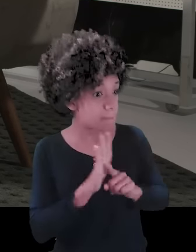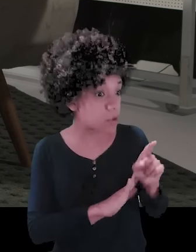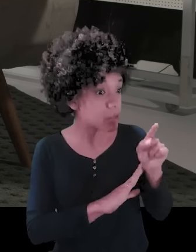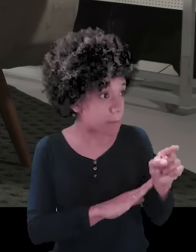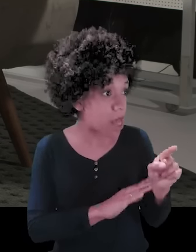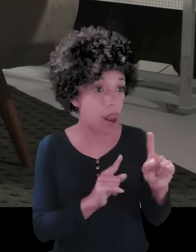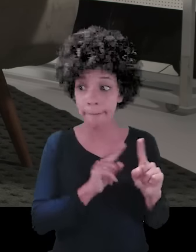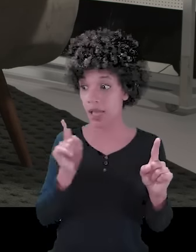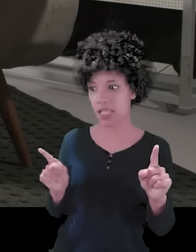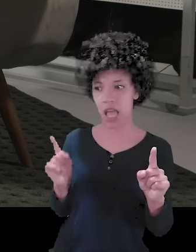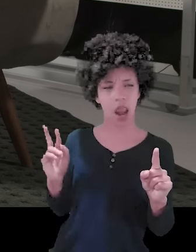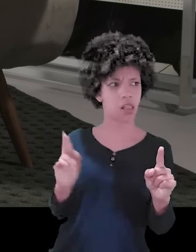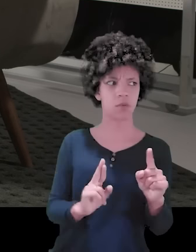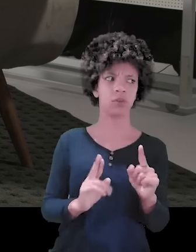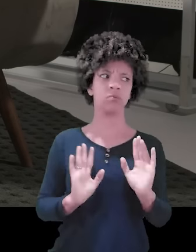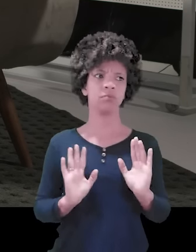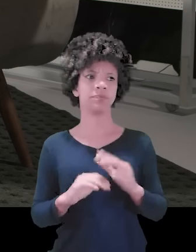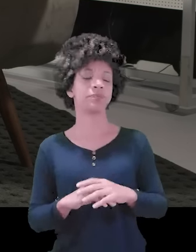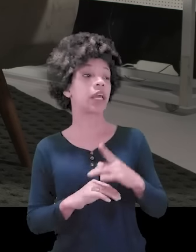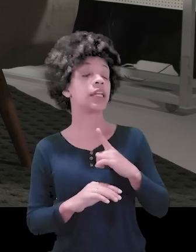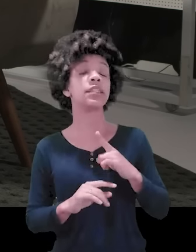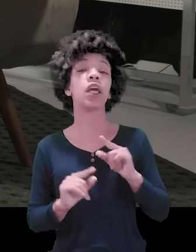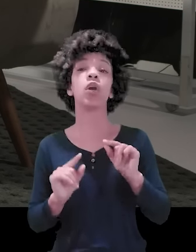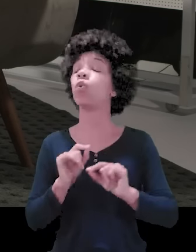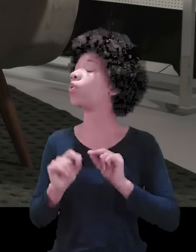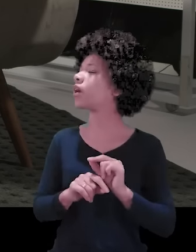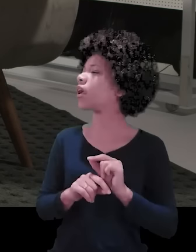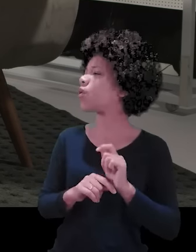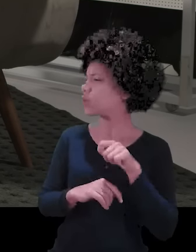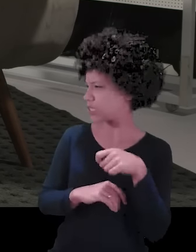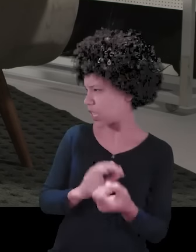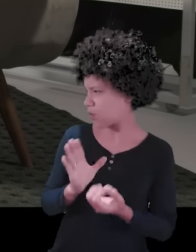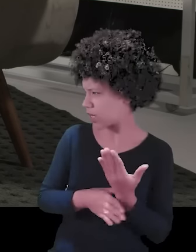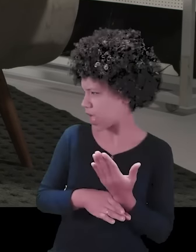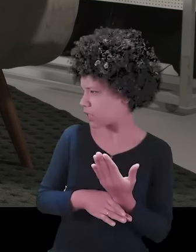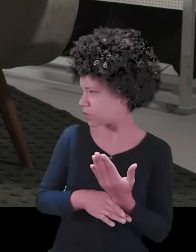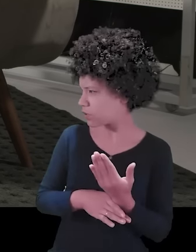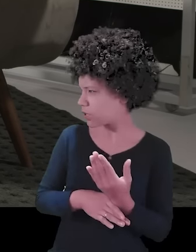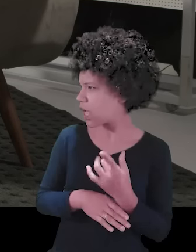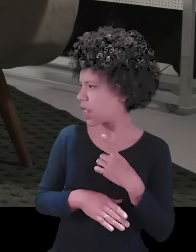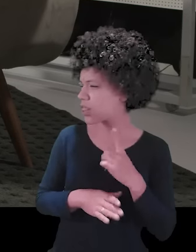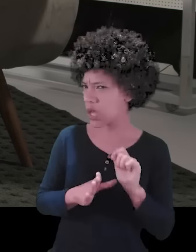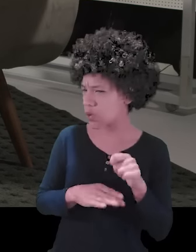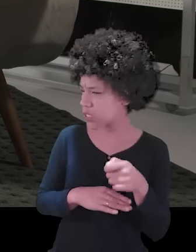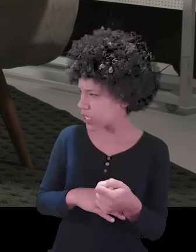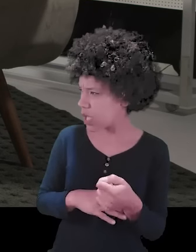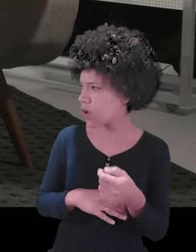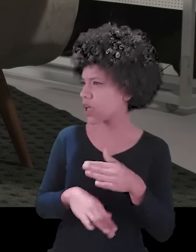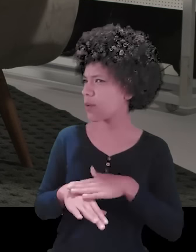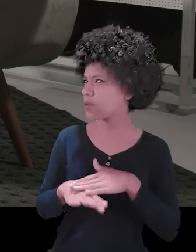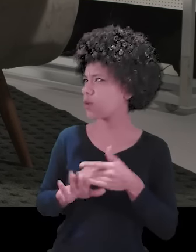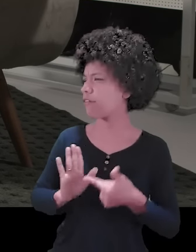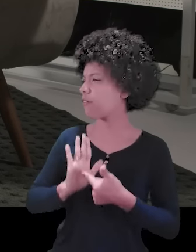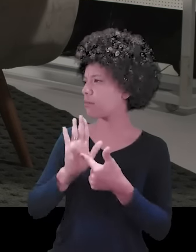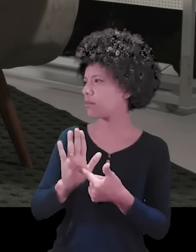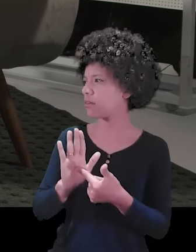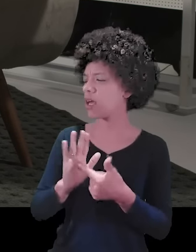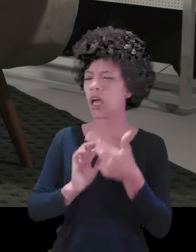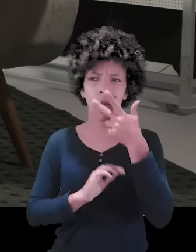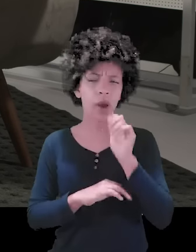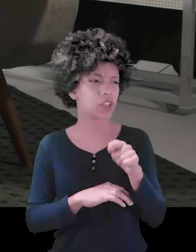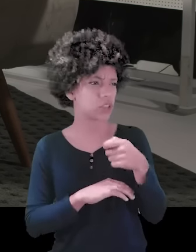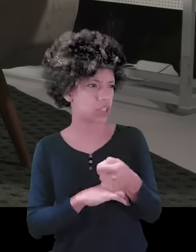perguntas é significa tem uma coisa do sinal também não tinha não foi tirada no final eu tenho celular do tipo que a pessoa faz para mostrar que